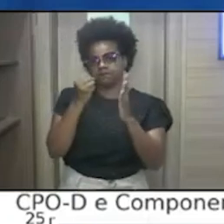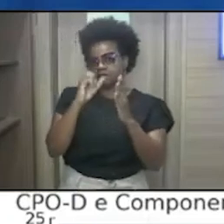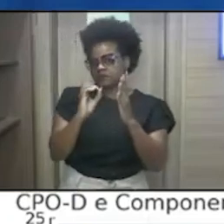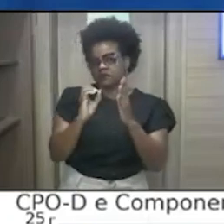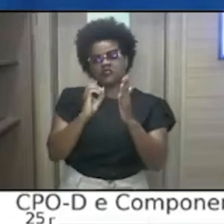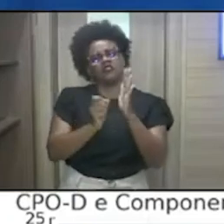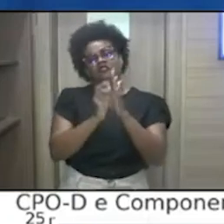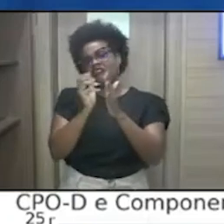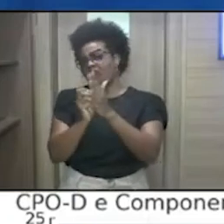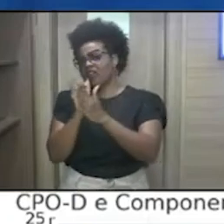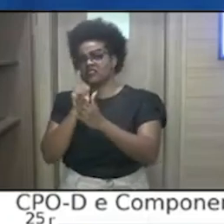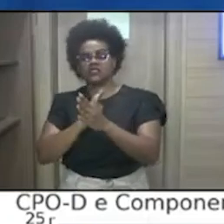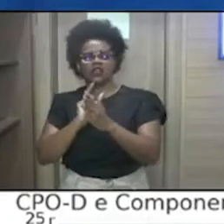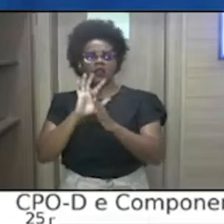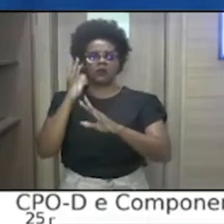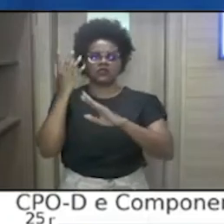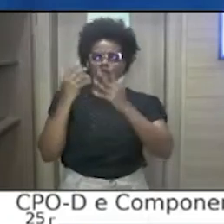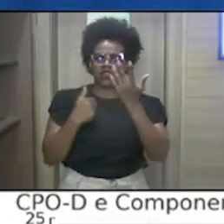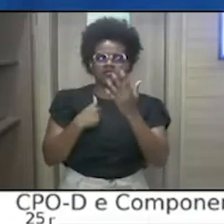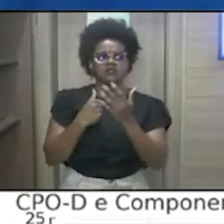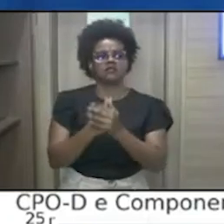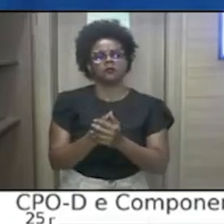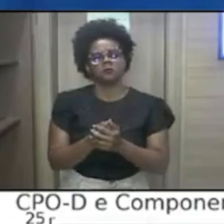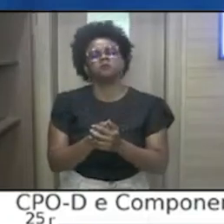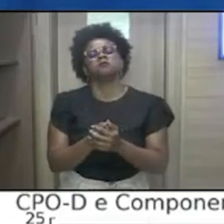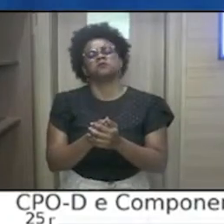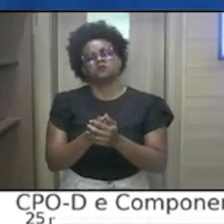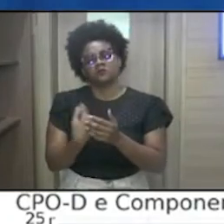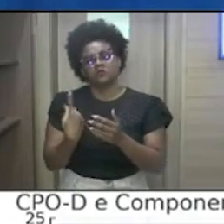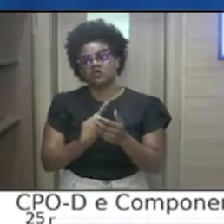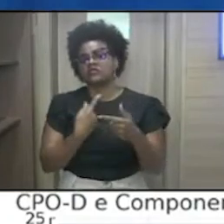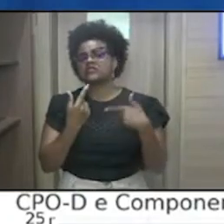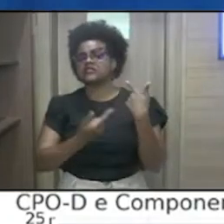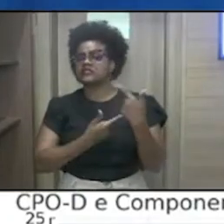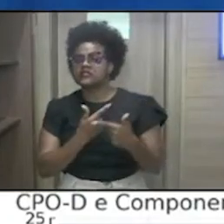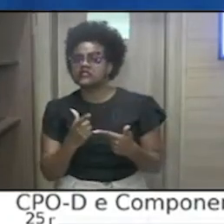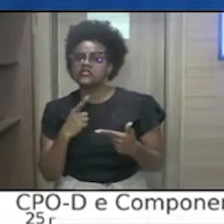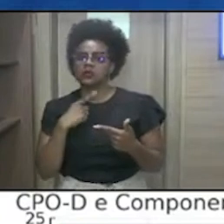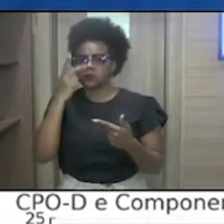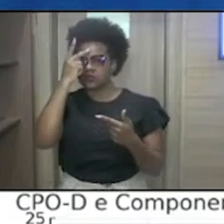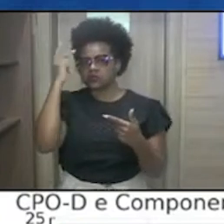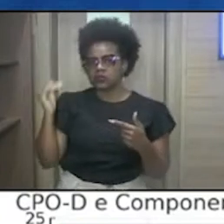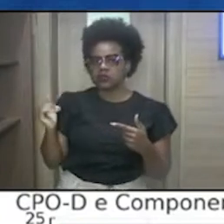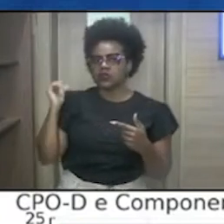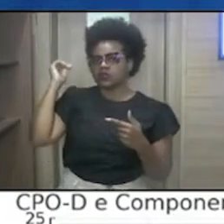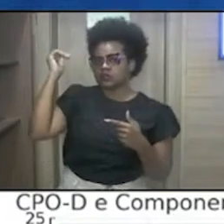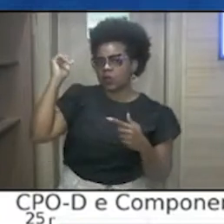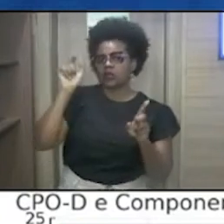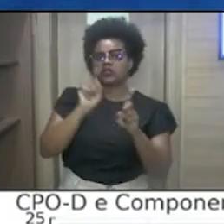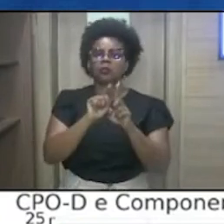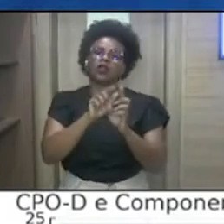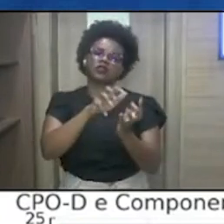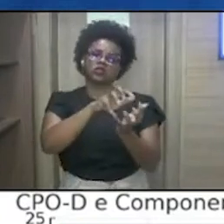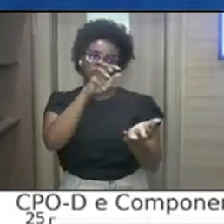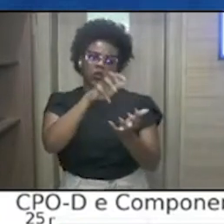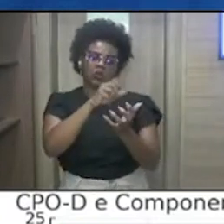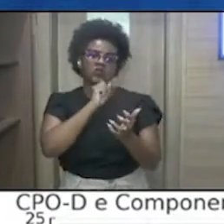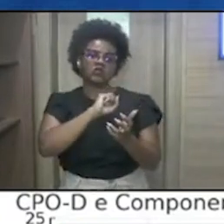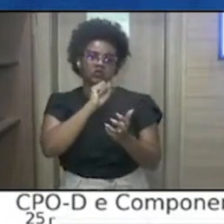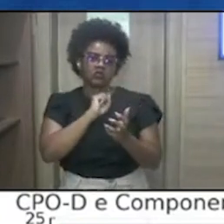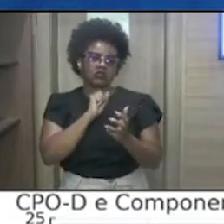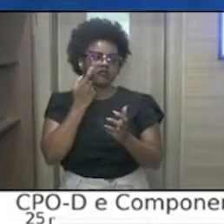vários inquéritos epidemiológicos. Nós trabalhamos com a ideia dos adultos e dos idosos. Então, esse aqui é um gráfico